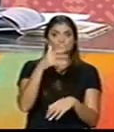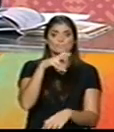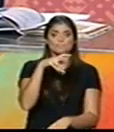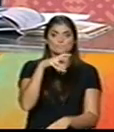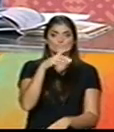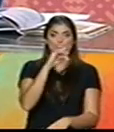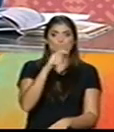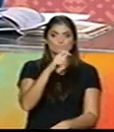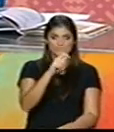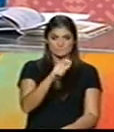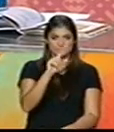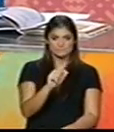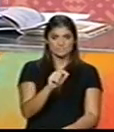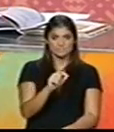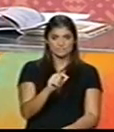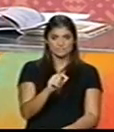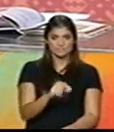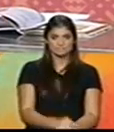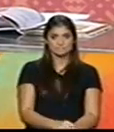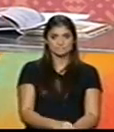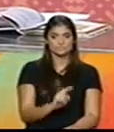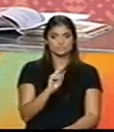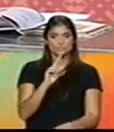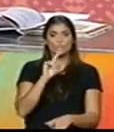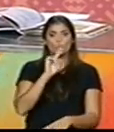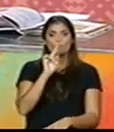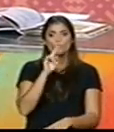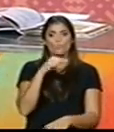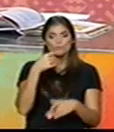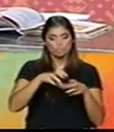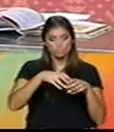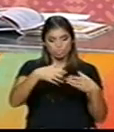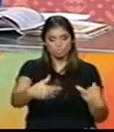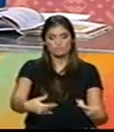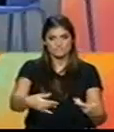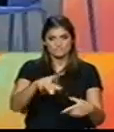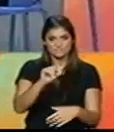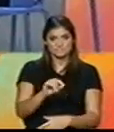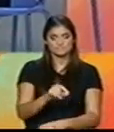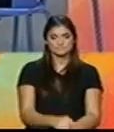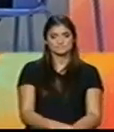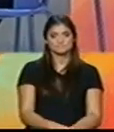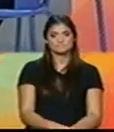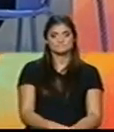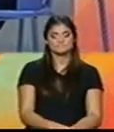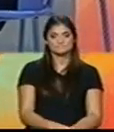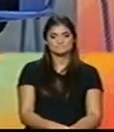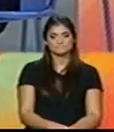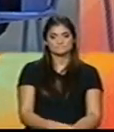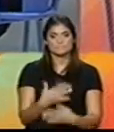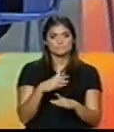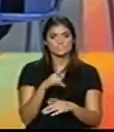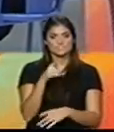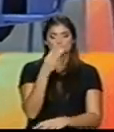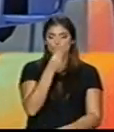o que era? Era o bolo mulato. Era o bolo que deitava para fora, que vertia. Era sim, a sim. Lata farrusca. Mas era já